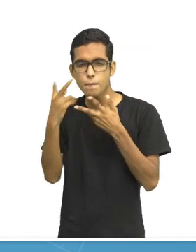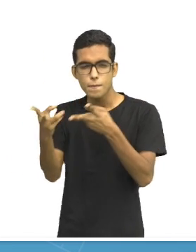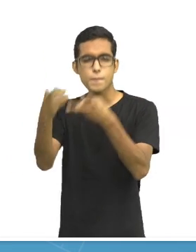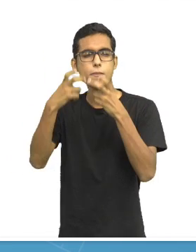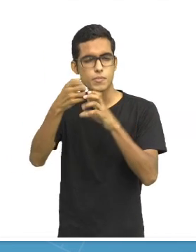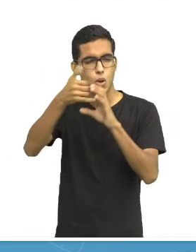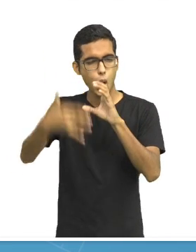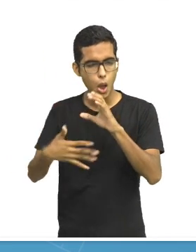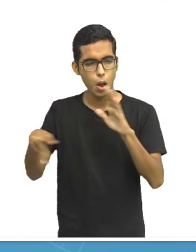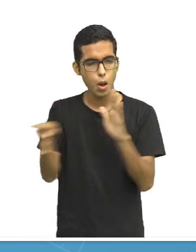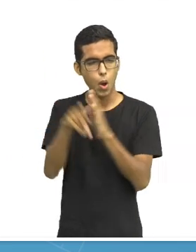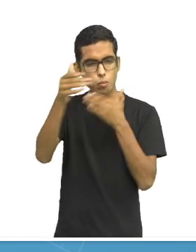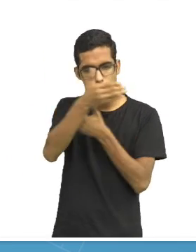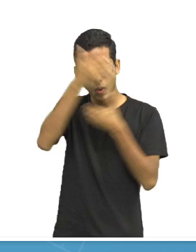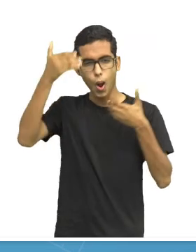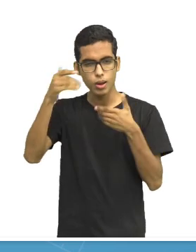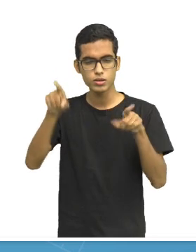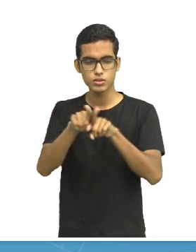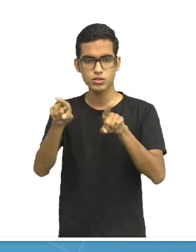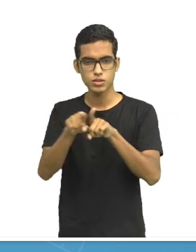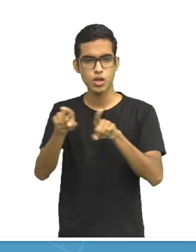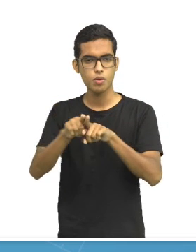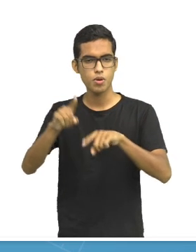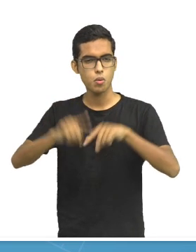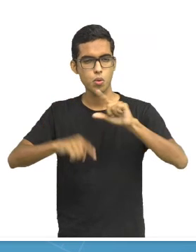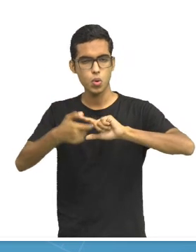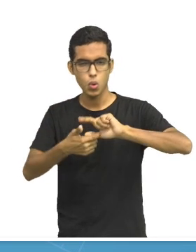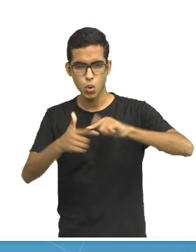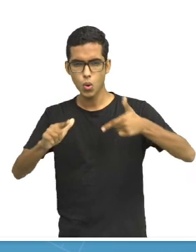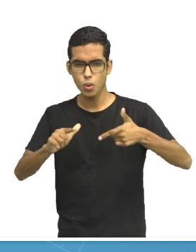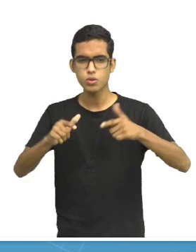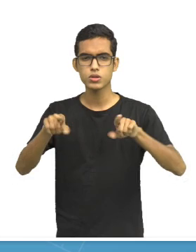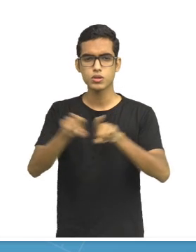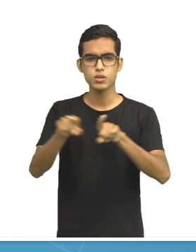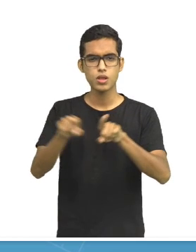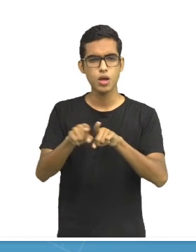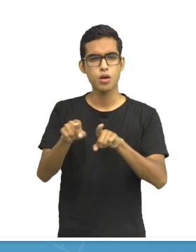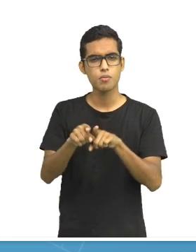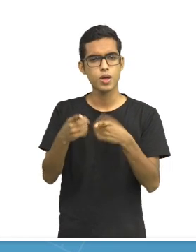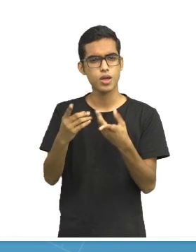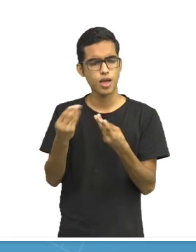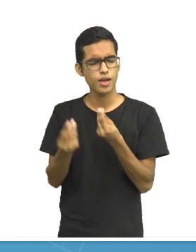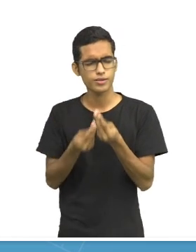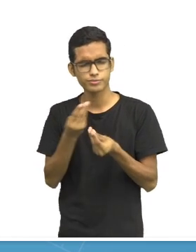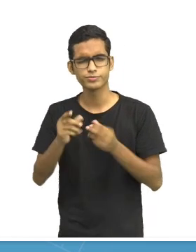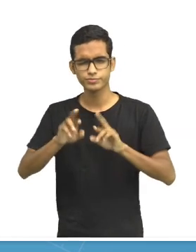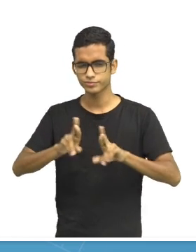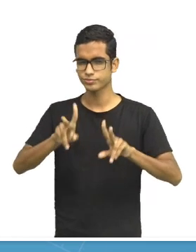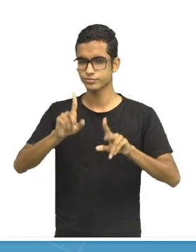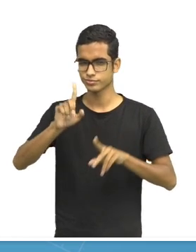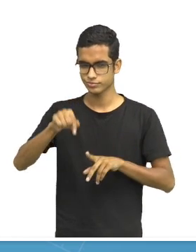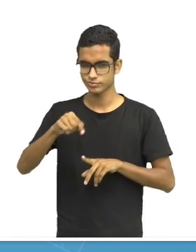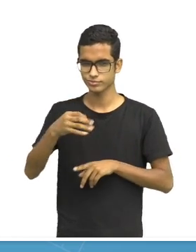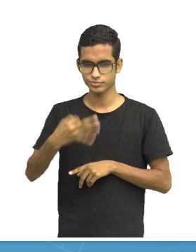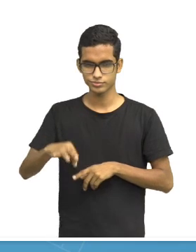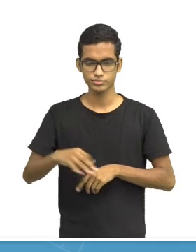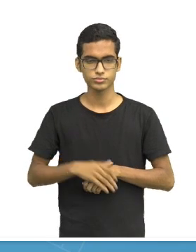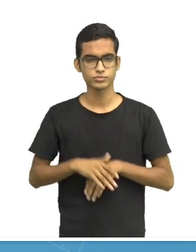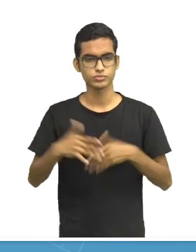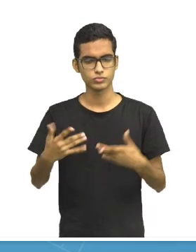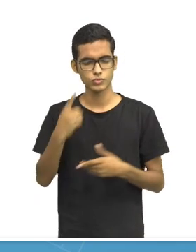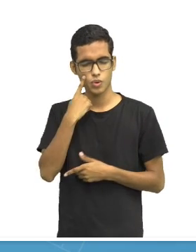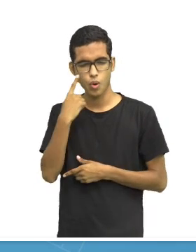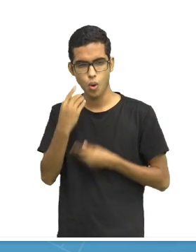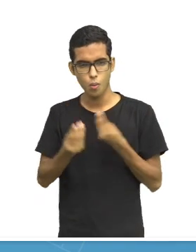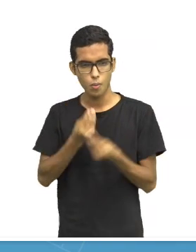as figuras de forma desarmoniosa e subjetivas. Então, como vocês viram, ele não retrata